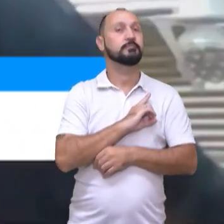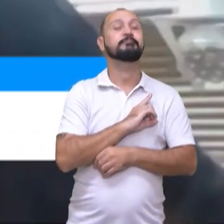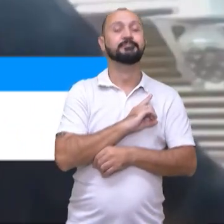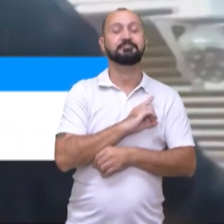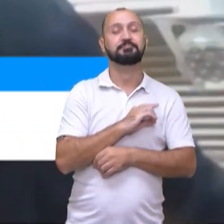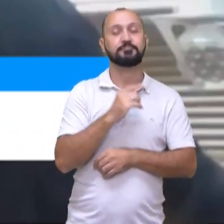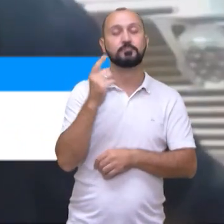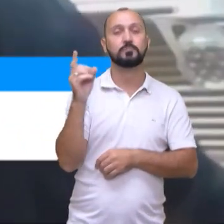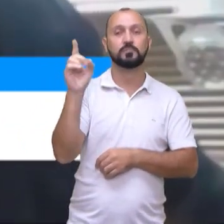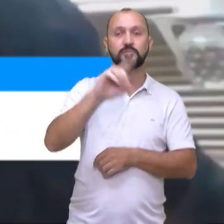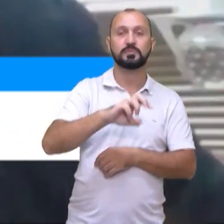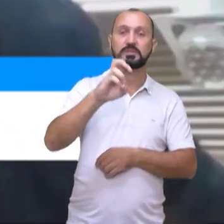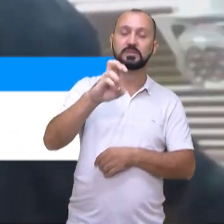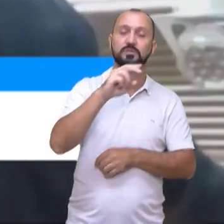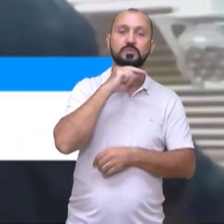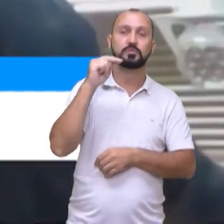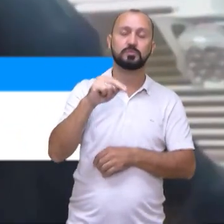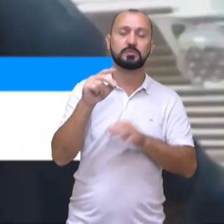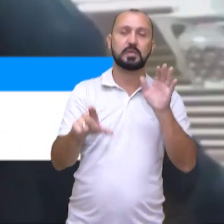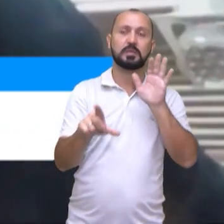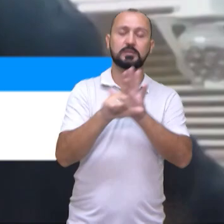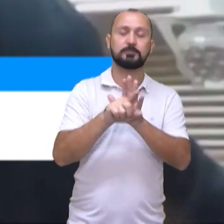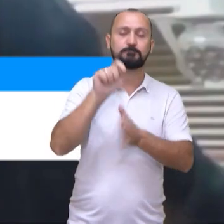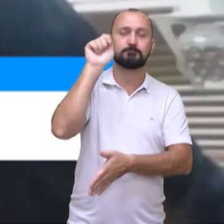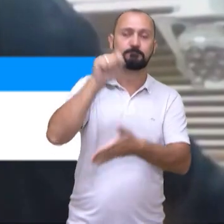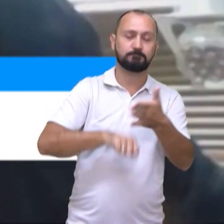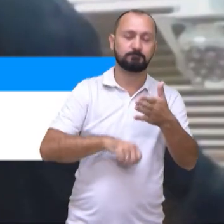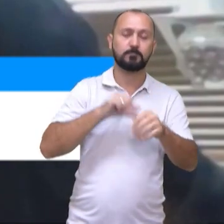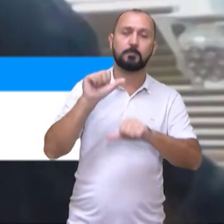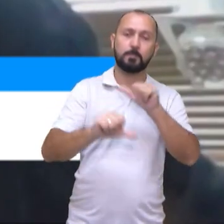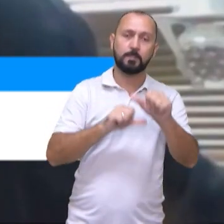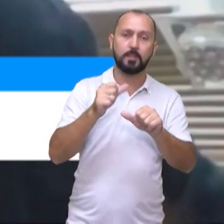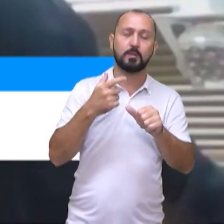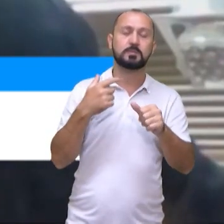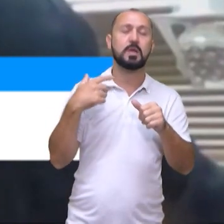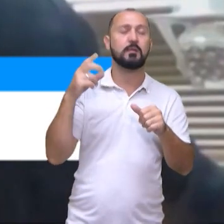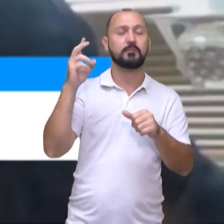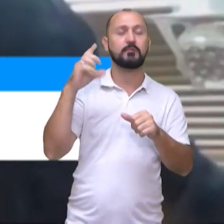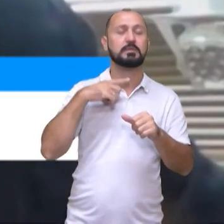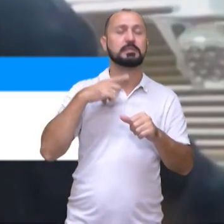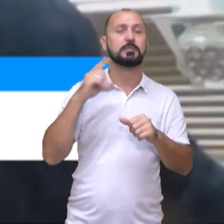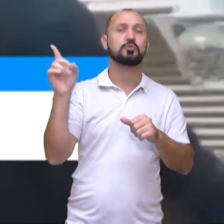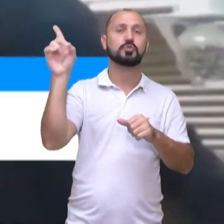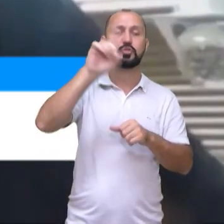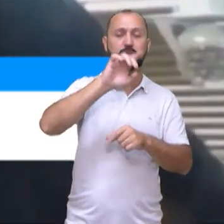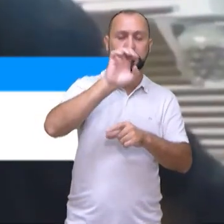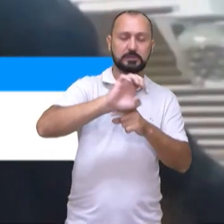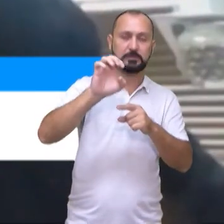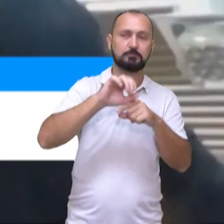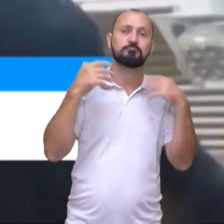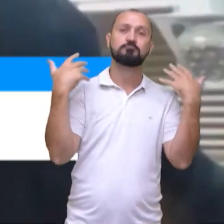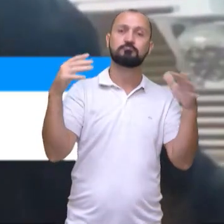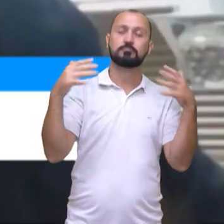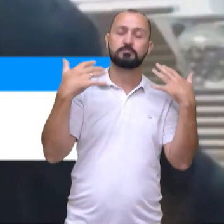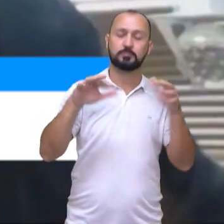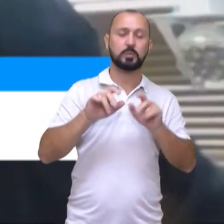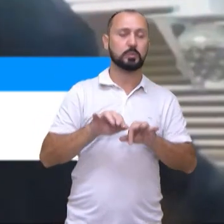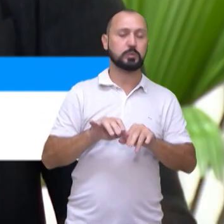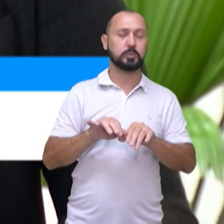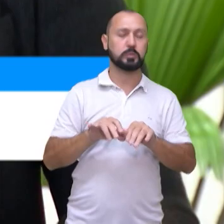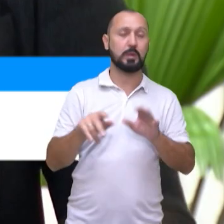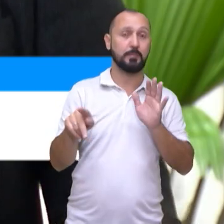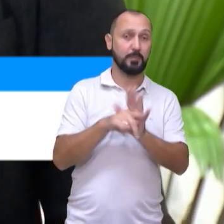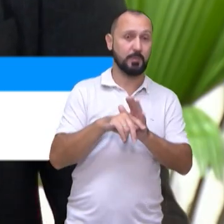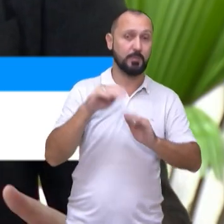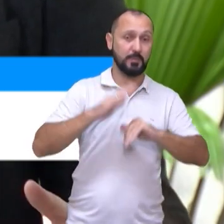polícia e 5 de novembro, aprovada a lei, sancionada, ela passa a ser comemorada como Dia Estadual do Escrivão de